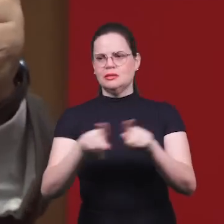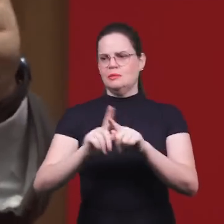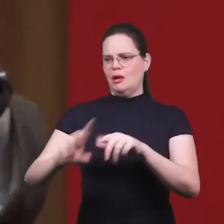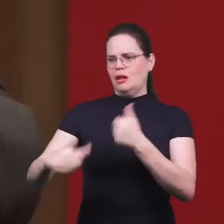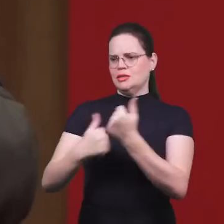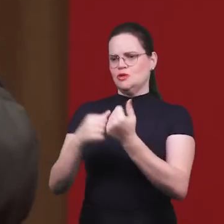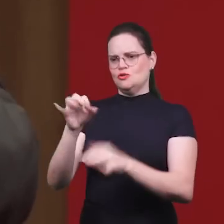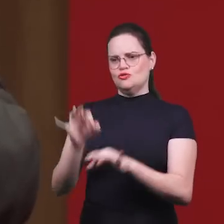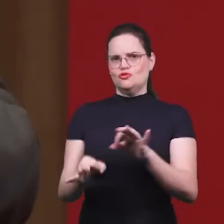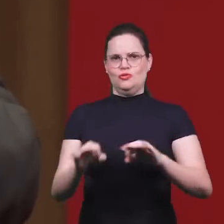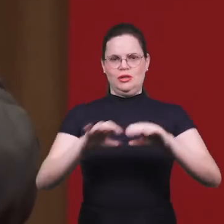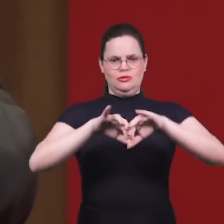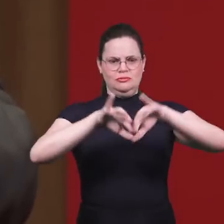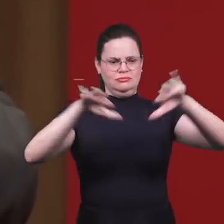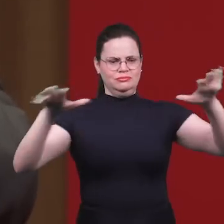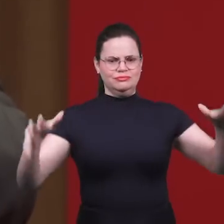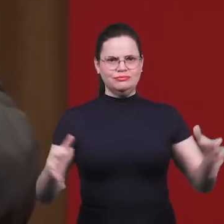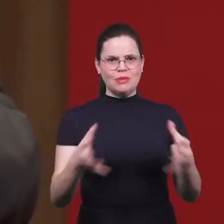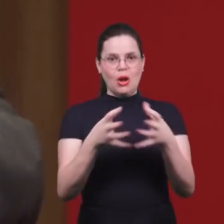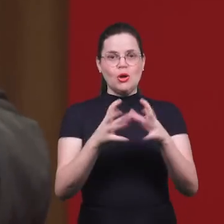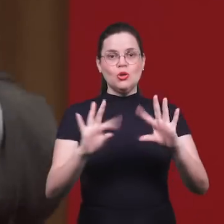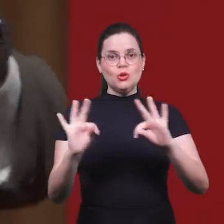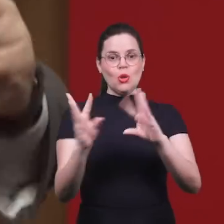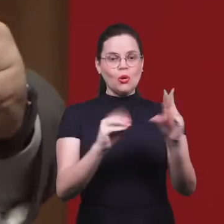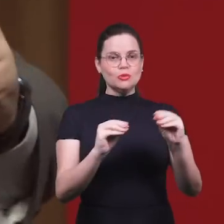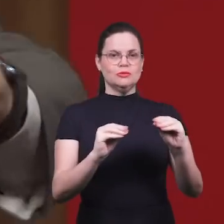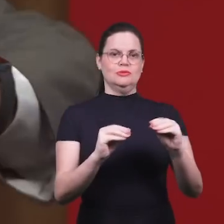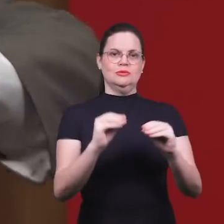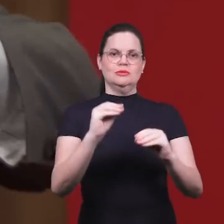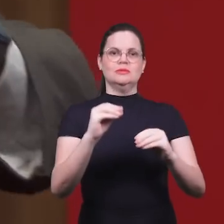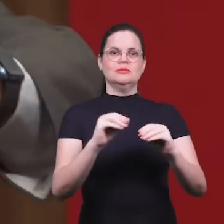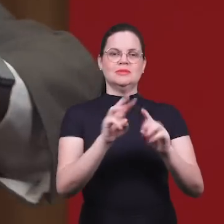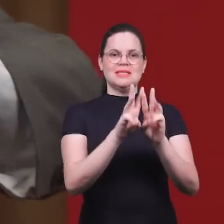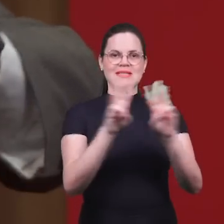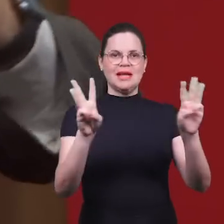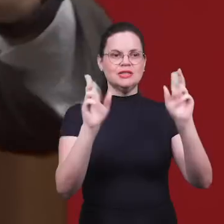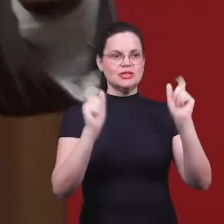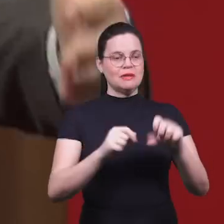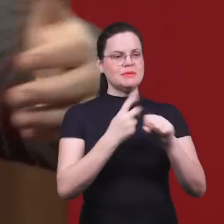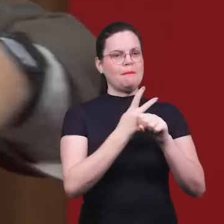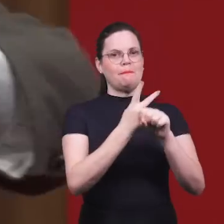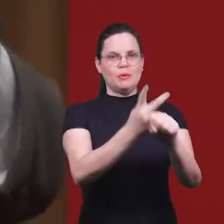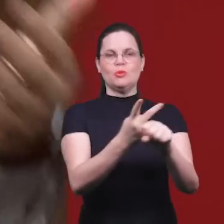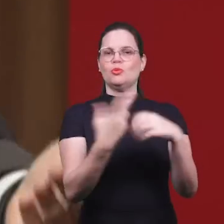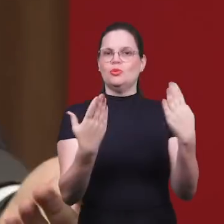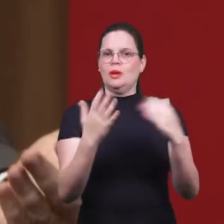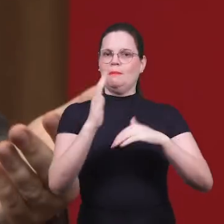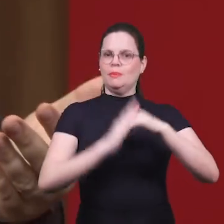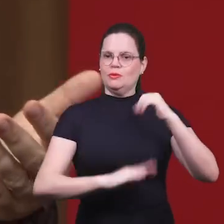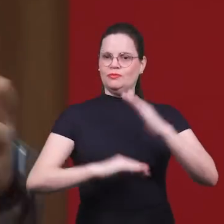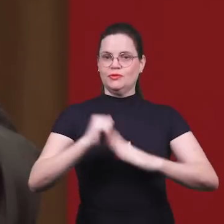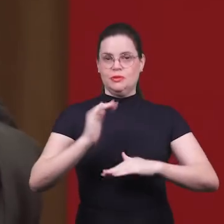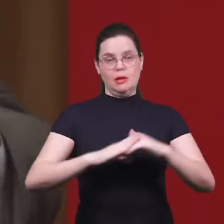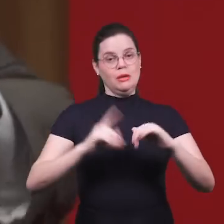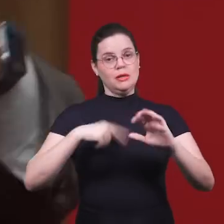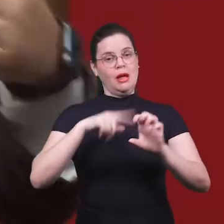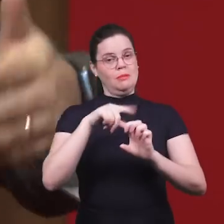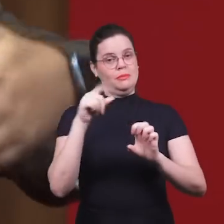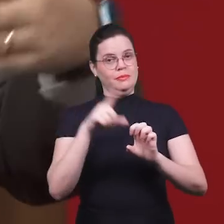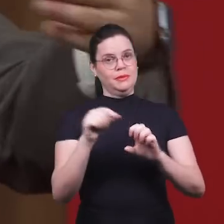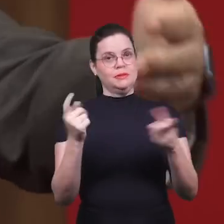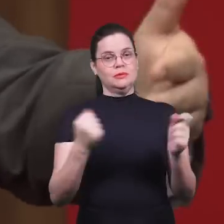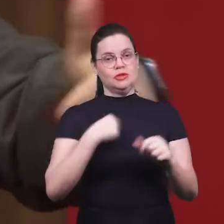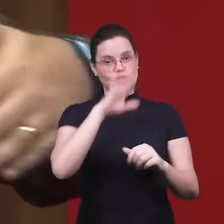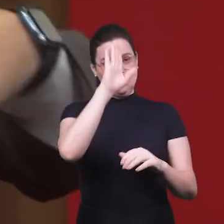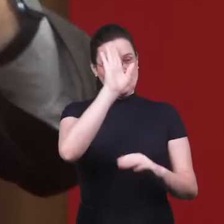jurídico. Então, existem sites que você pode encontrar profissionais profissionais autônomos diretamente. Então, esse número